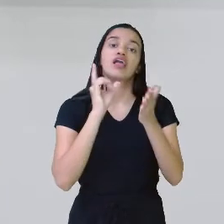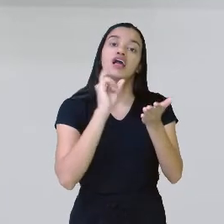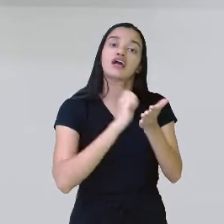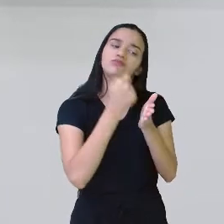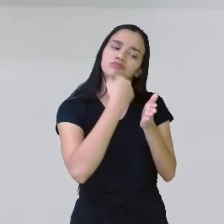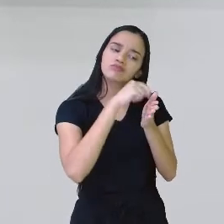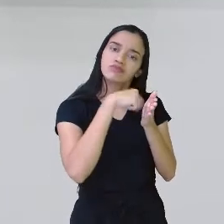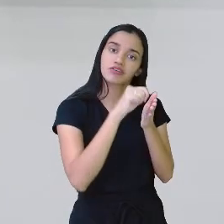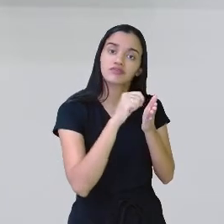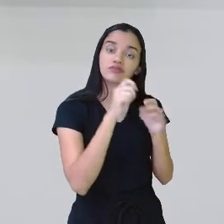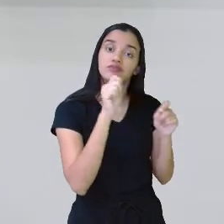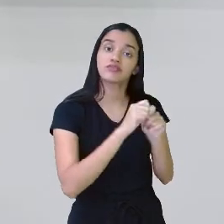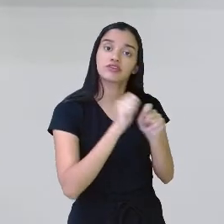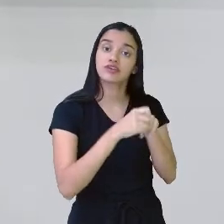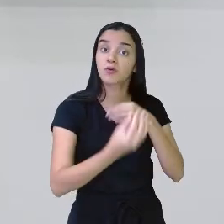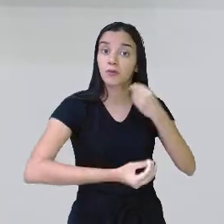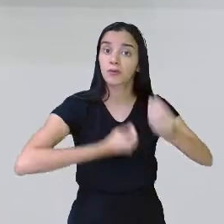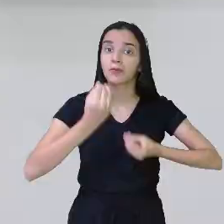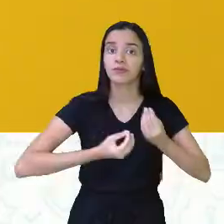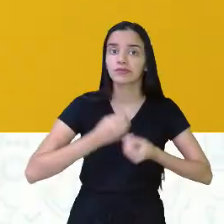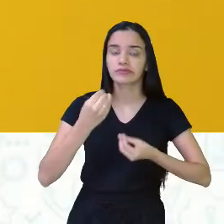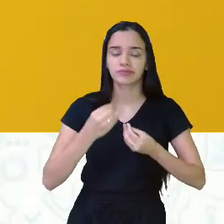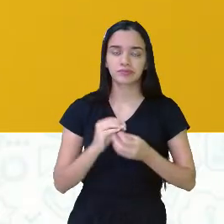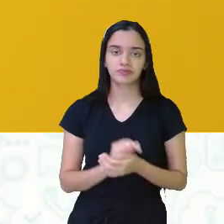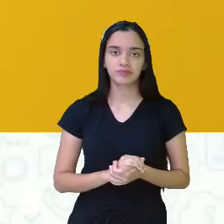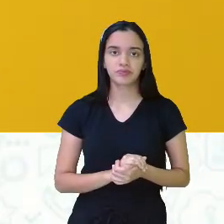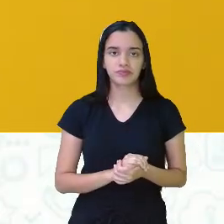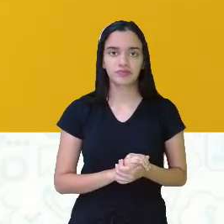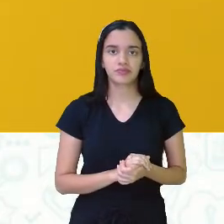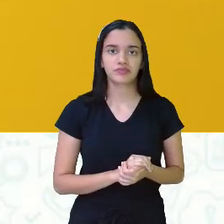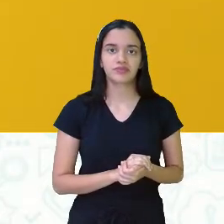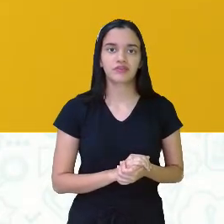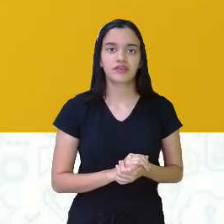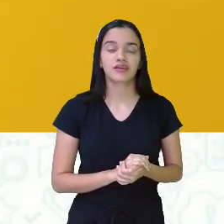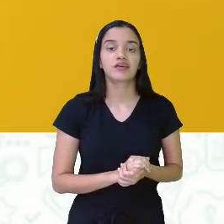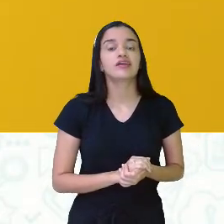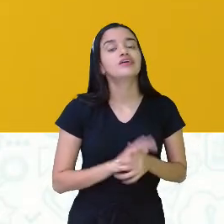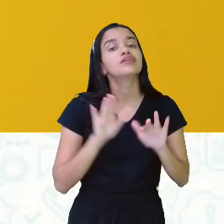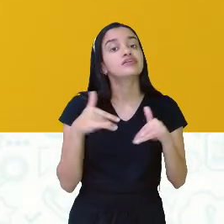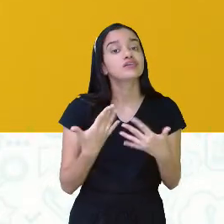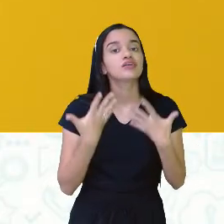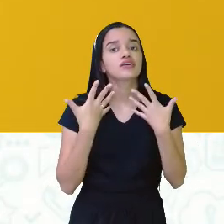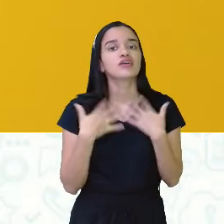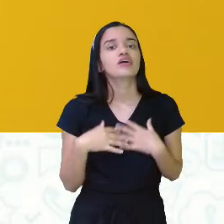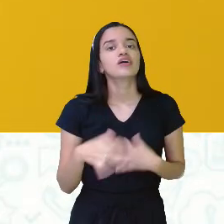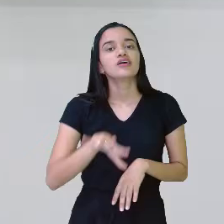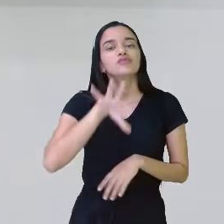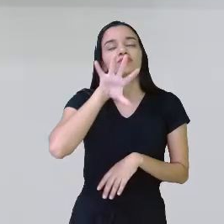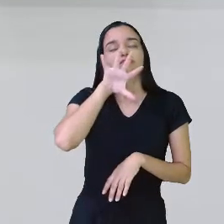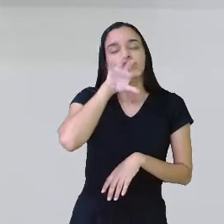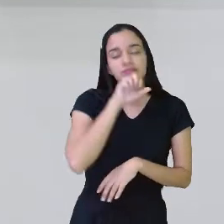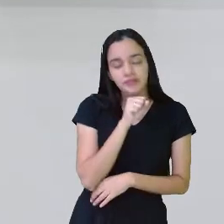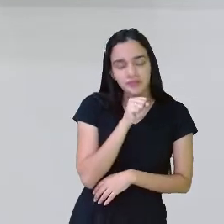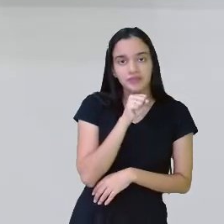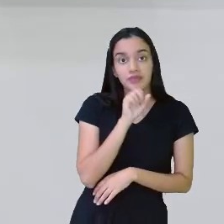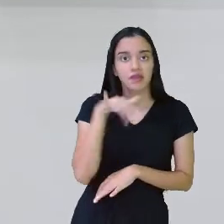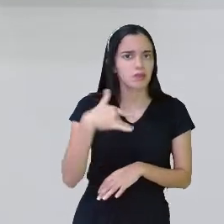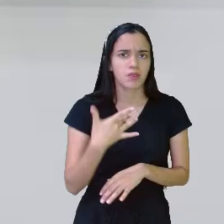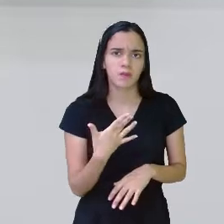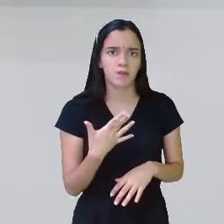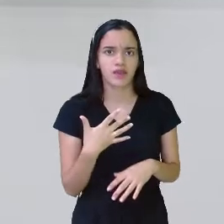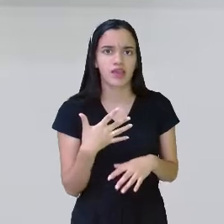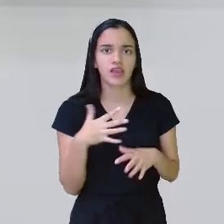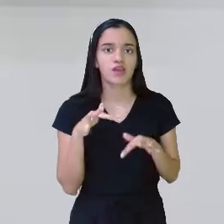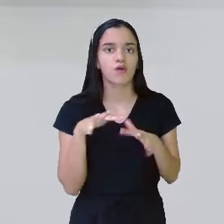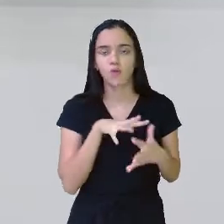opinião? Como? Como é que a gente faz isso? Gente, respirem. Não é o fim do mundo.